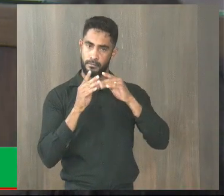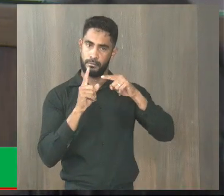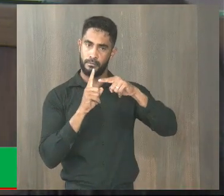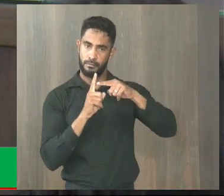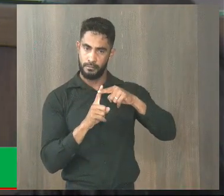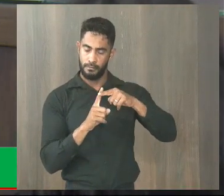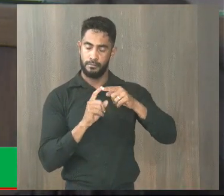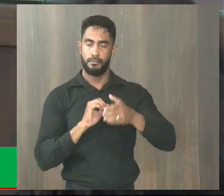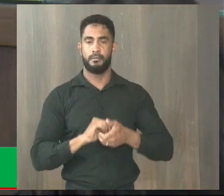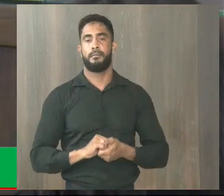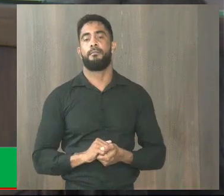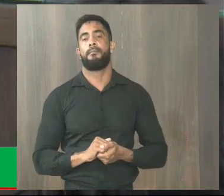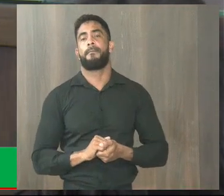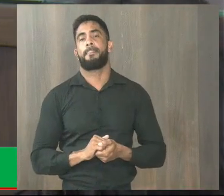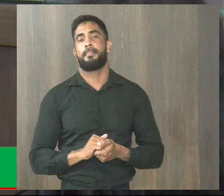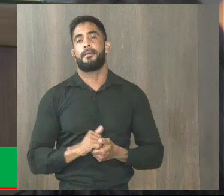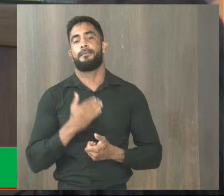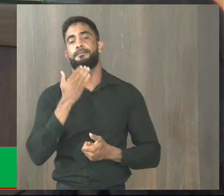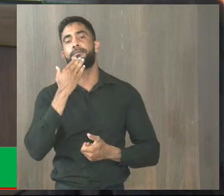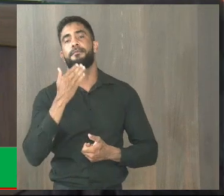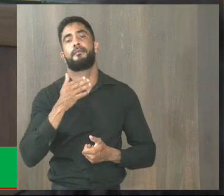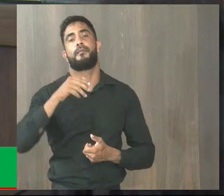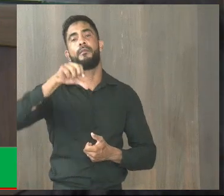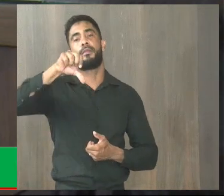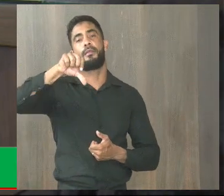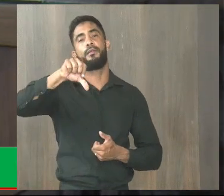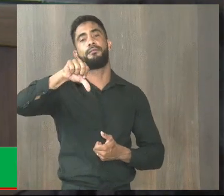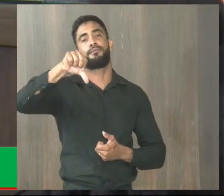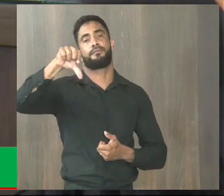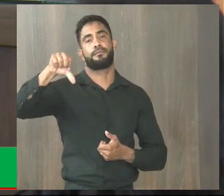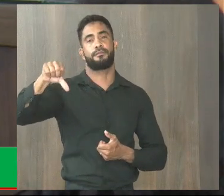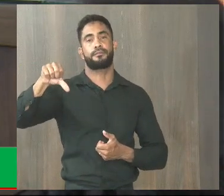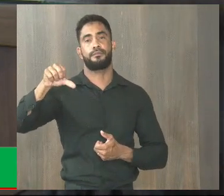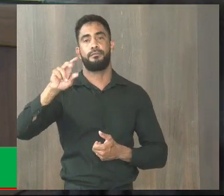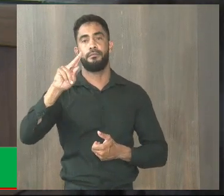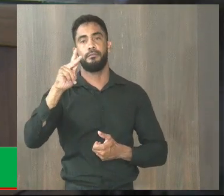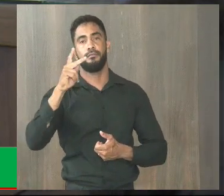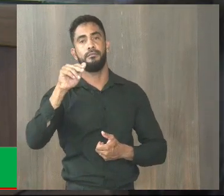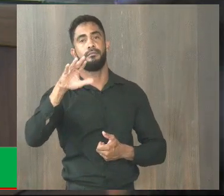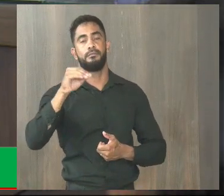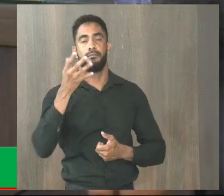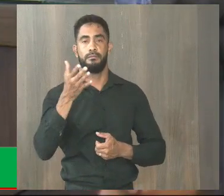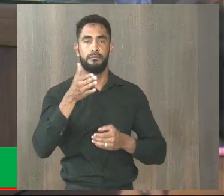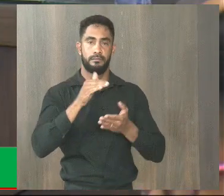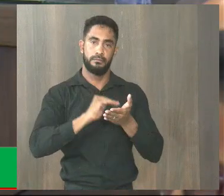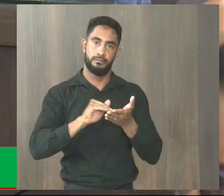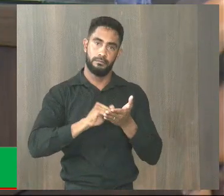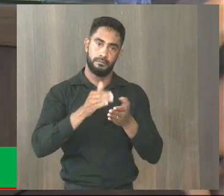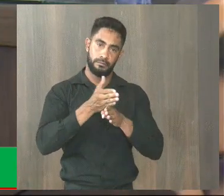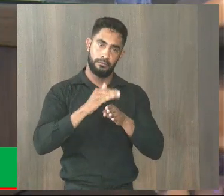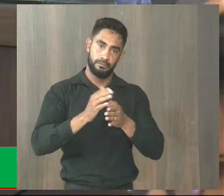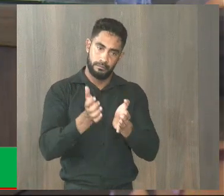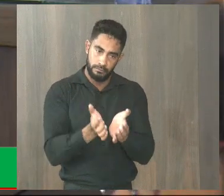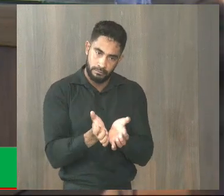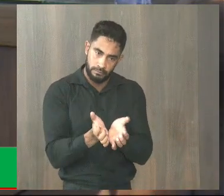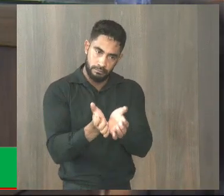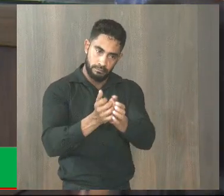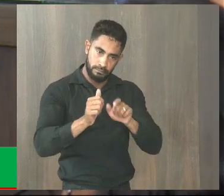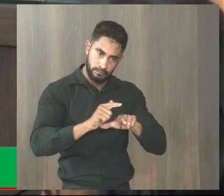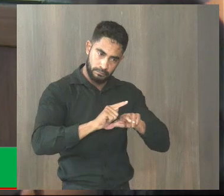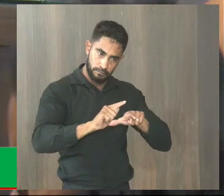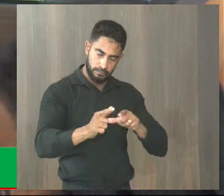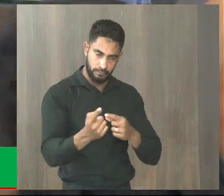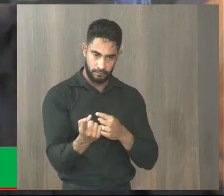Requerimento 099/2024, de autoria do vereador Hugo Caires. Requer ao secretário de obras que passe a máquina e faça o cascalhamento na Avenida